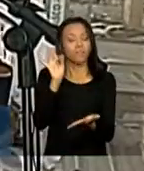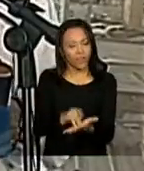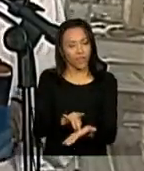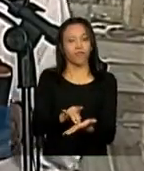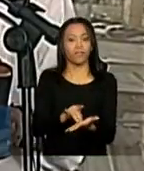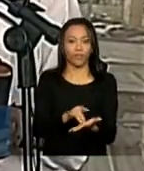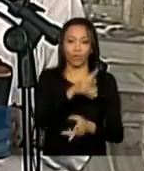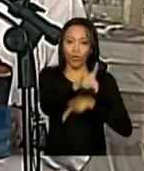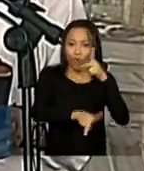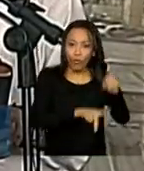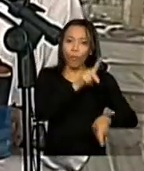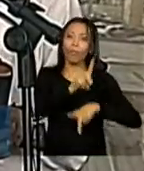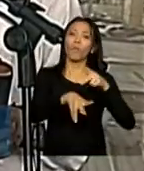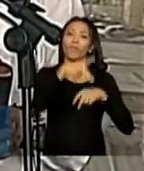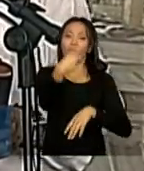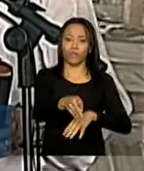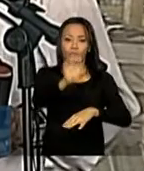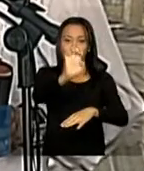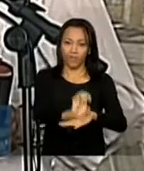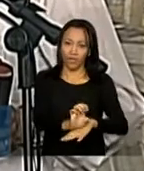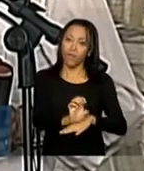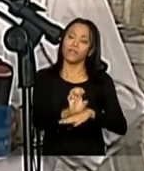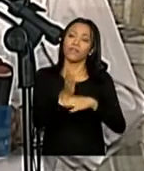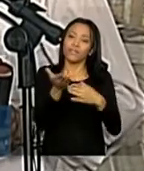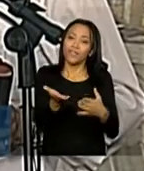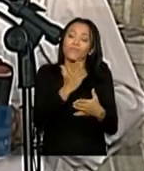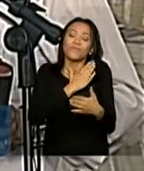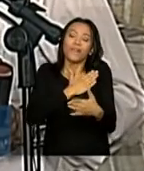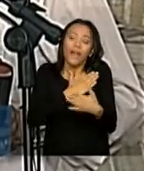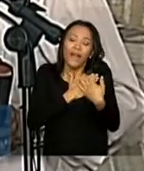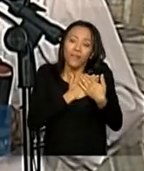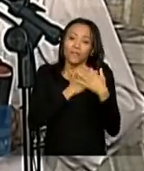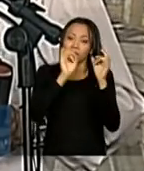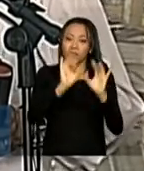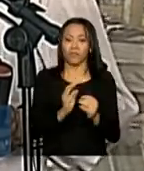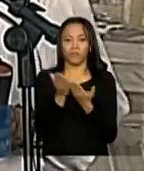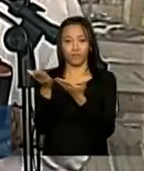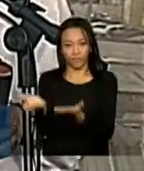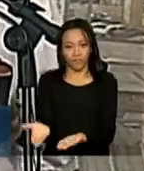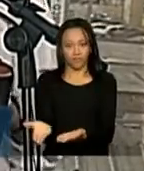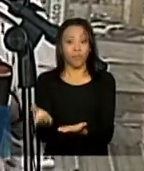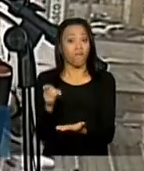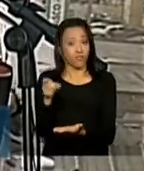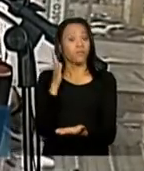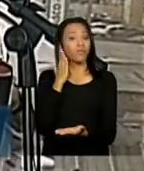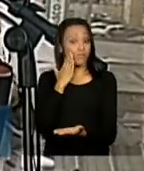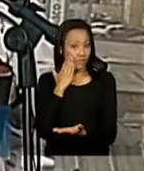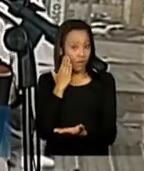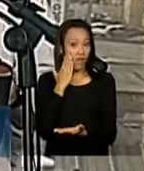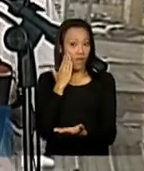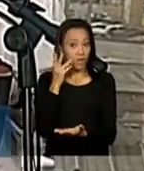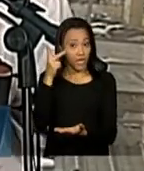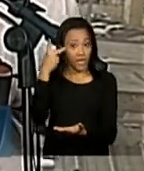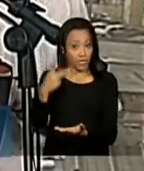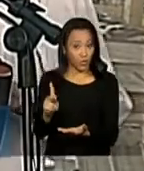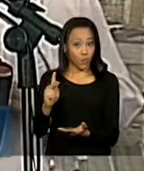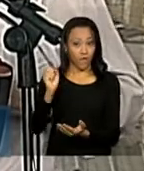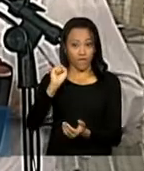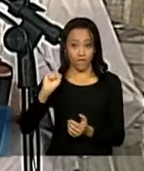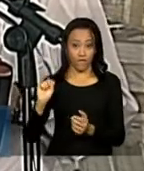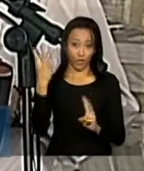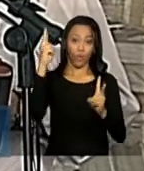povo da Bahia, isso é público, tem um carinho especial. Você sabe que a sua maior vitória